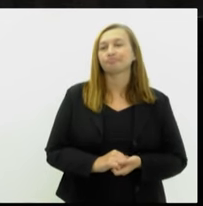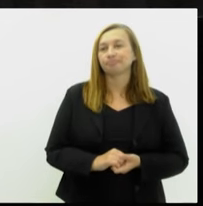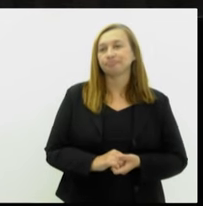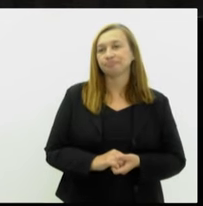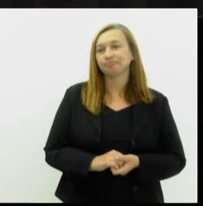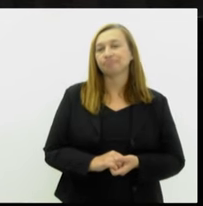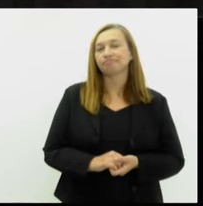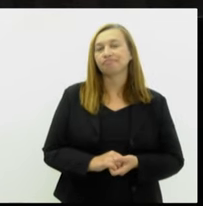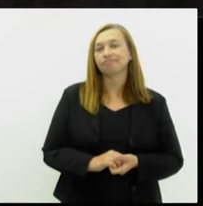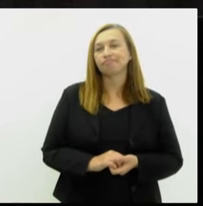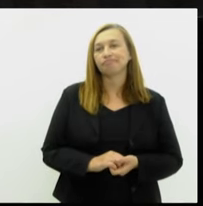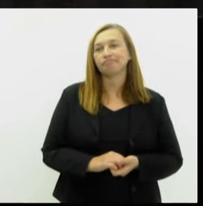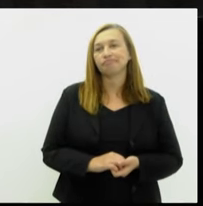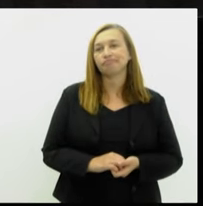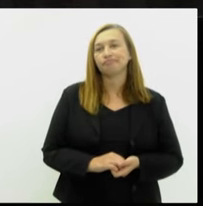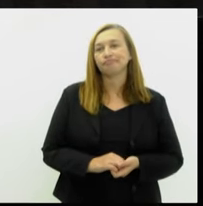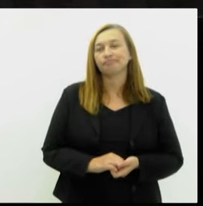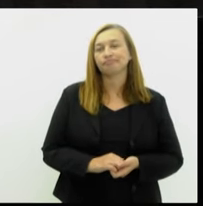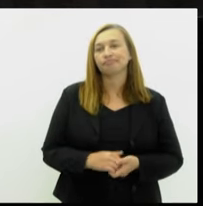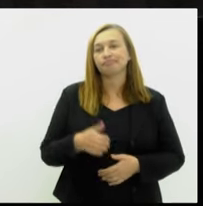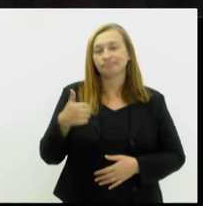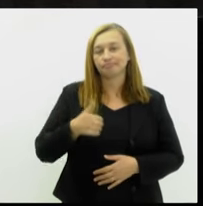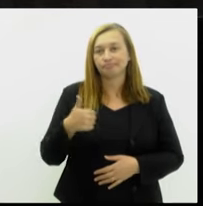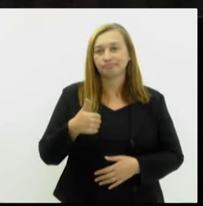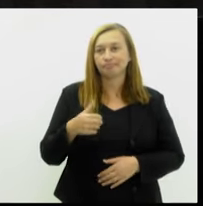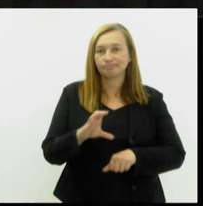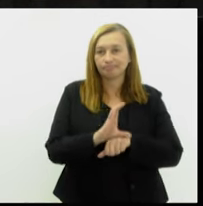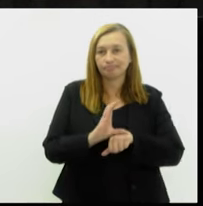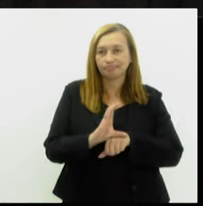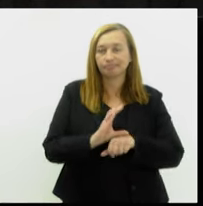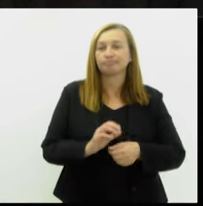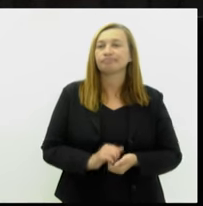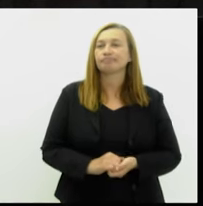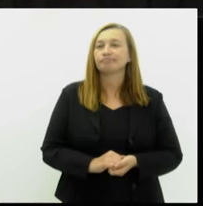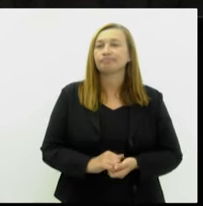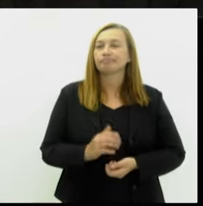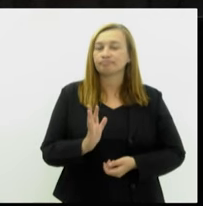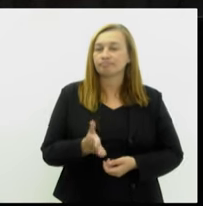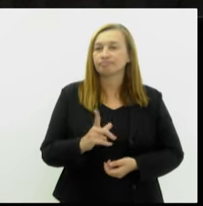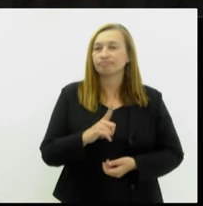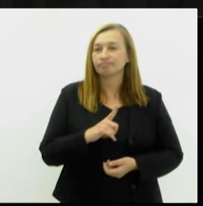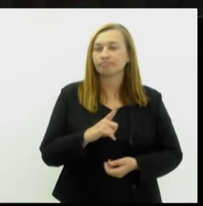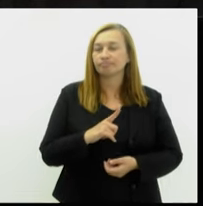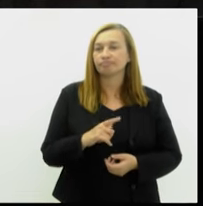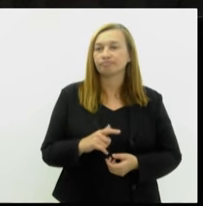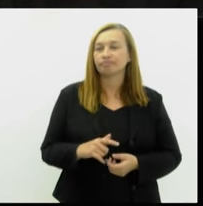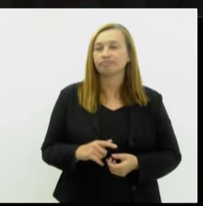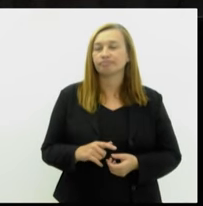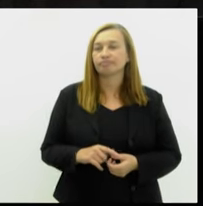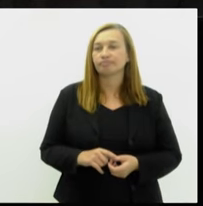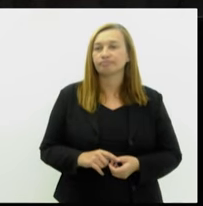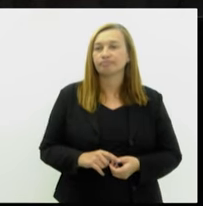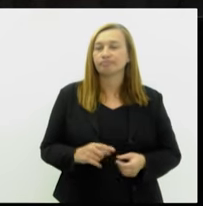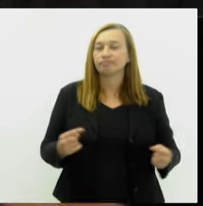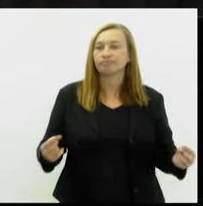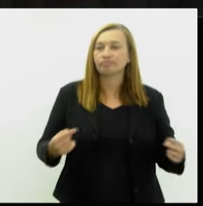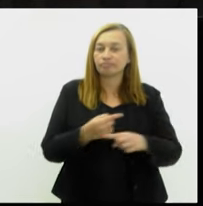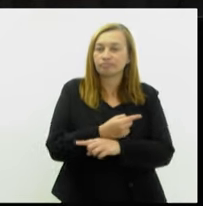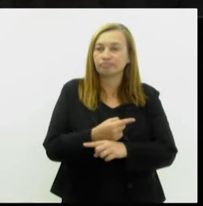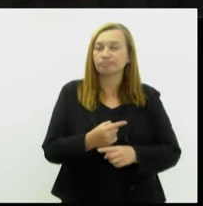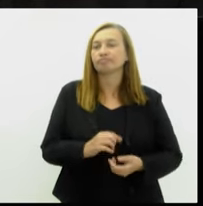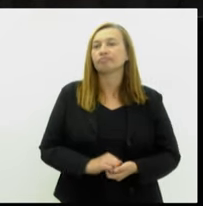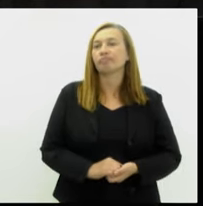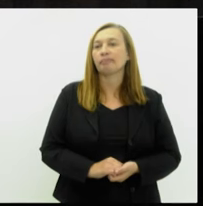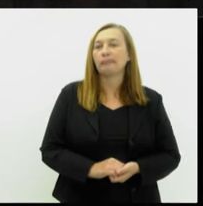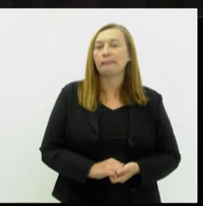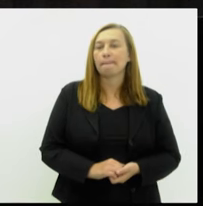si só, a primeira Constituição, ela já tem essa grande contradição que, de alguma